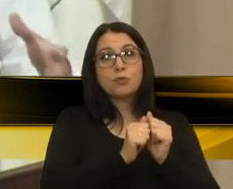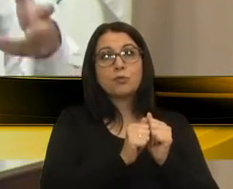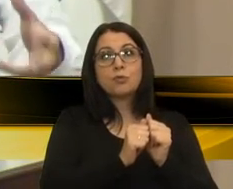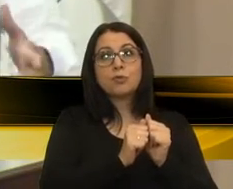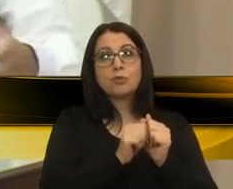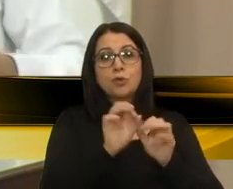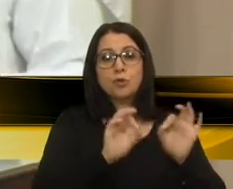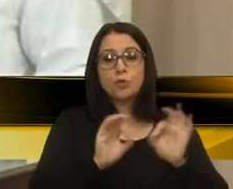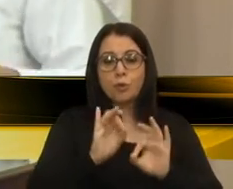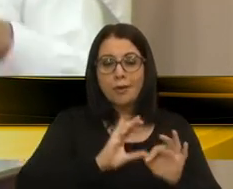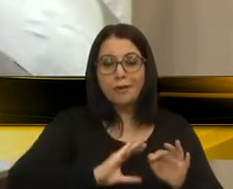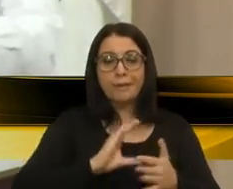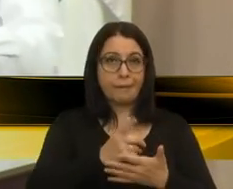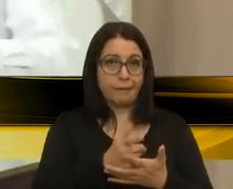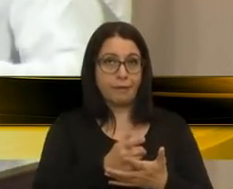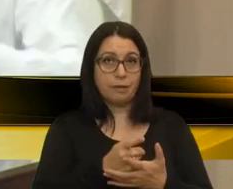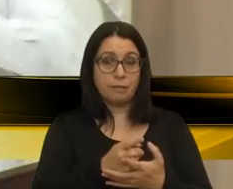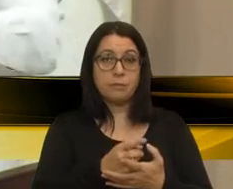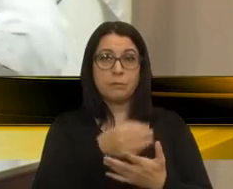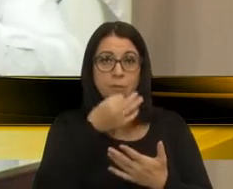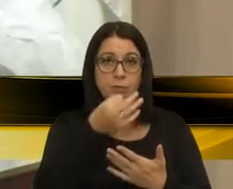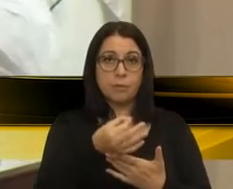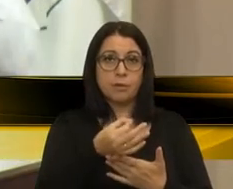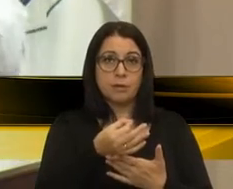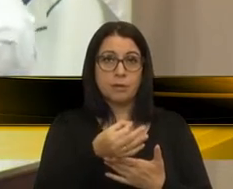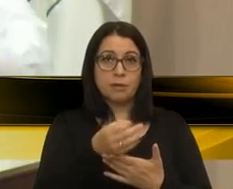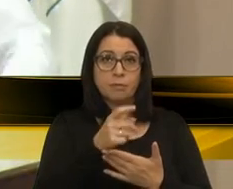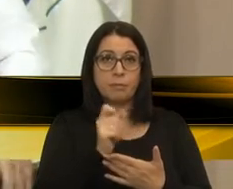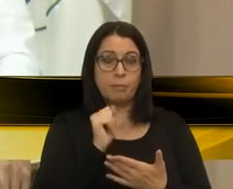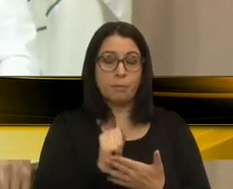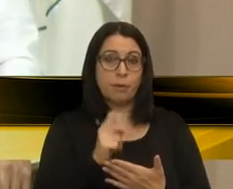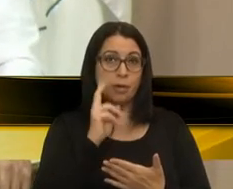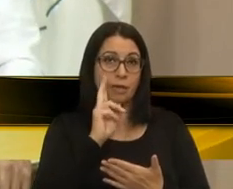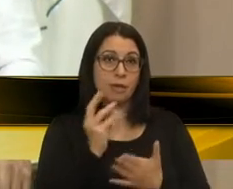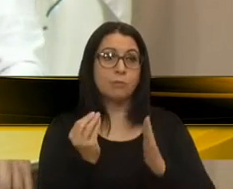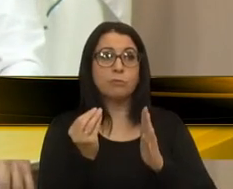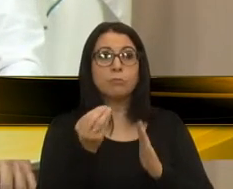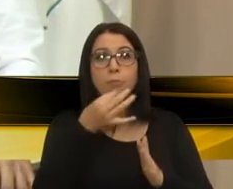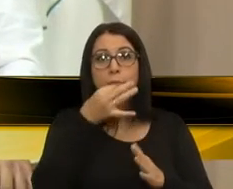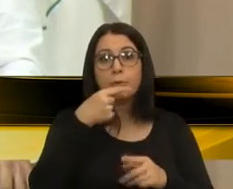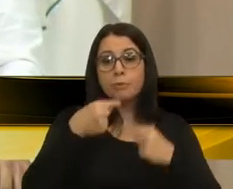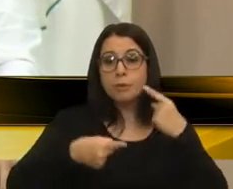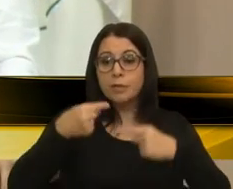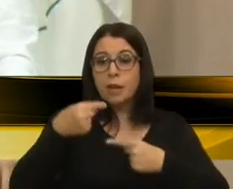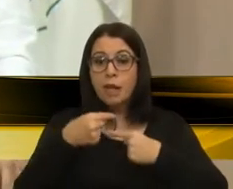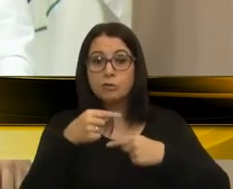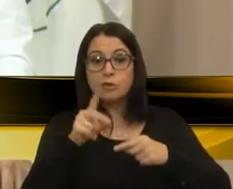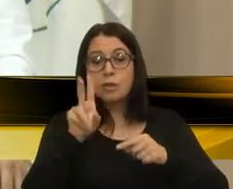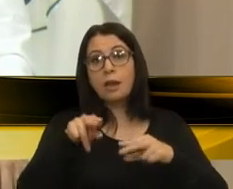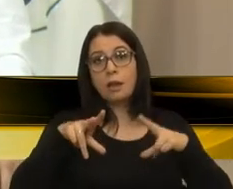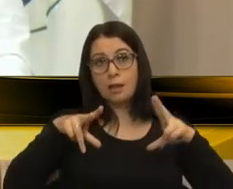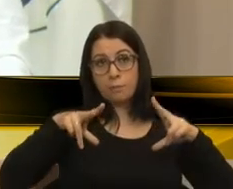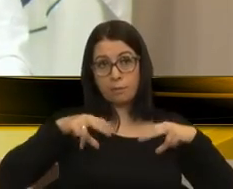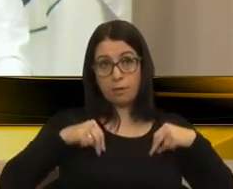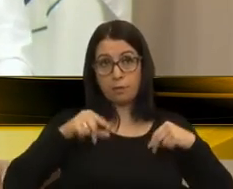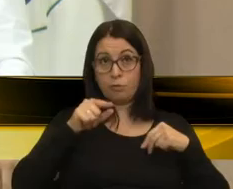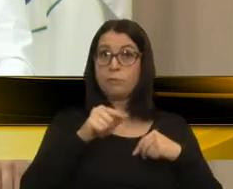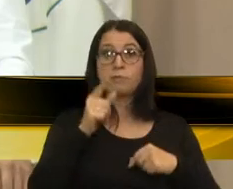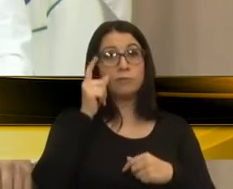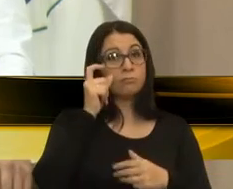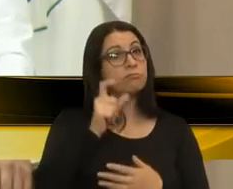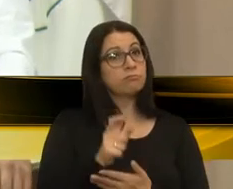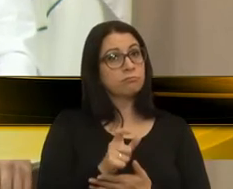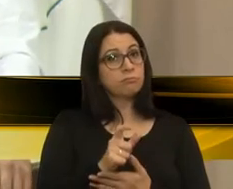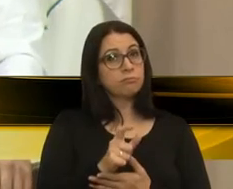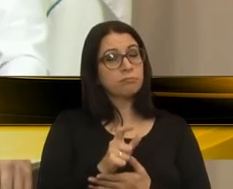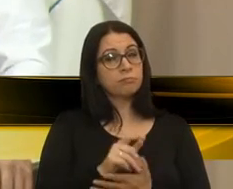de coordenar, mas estava numa posição de planície, podendo colocar o debate de mérito, foi interessante. Mas